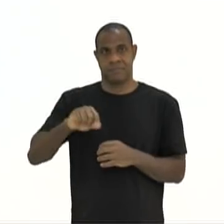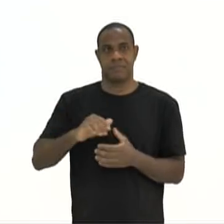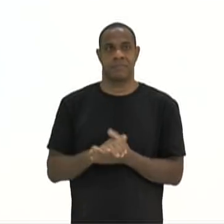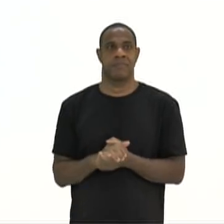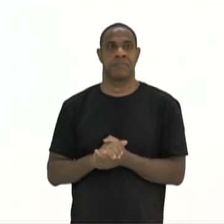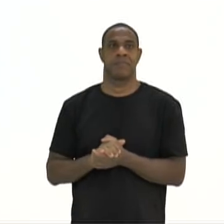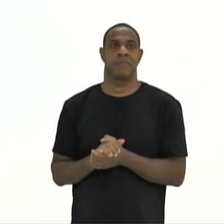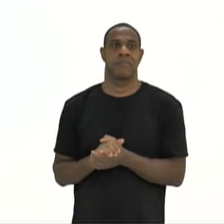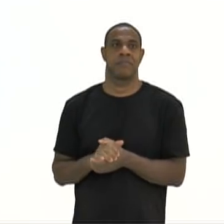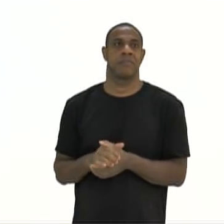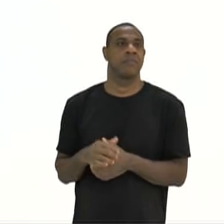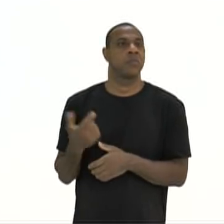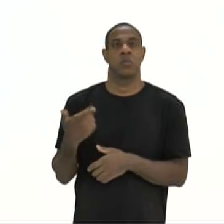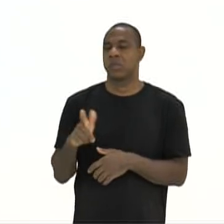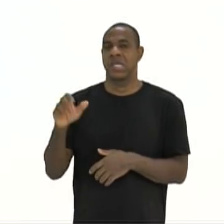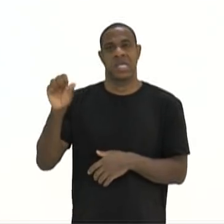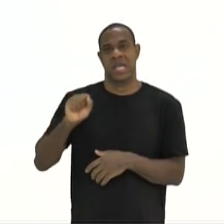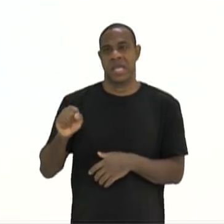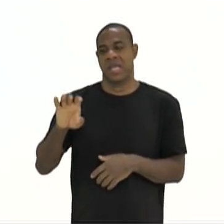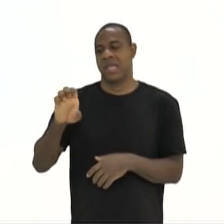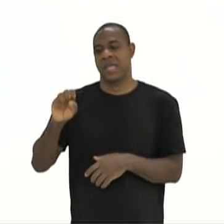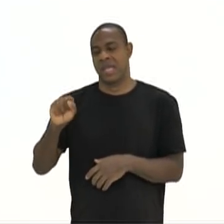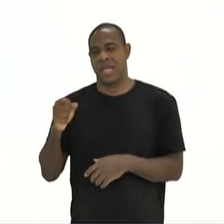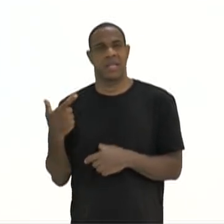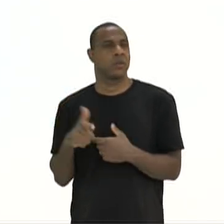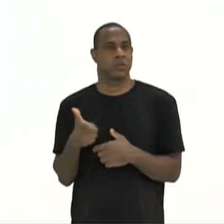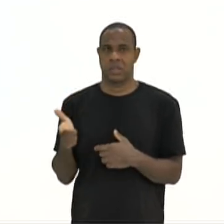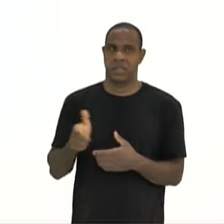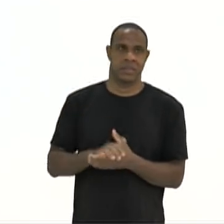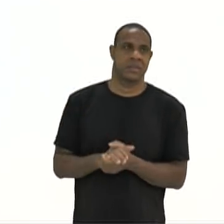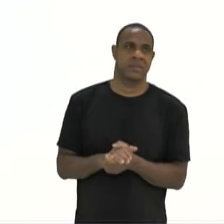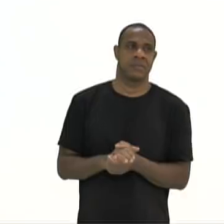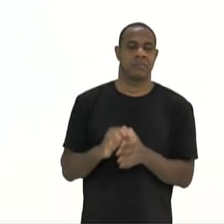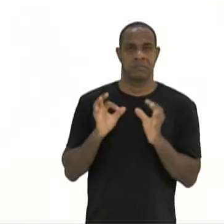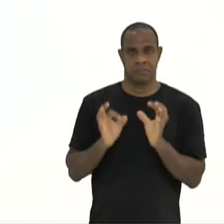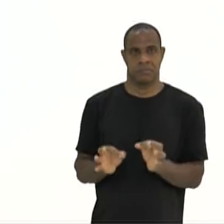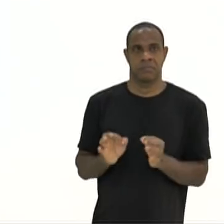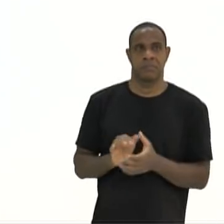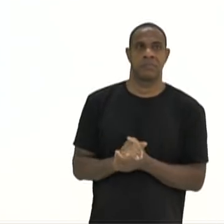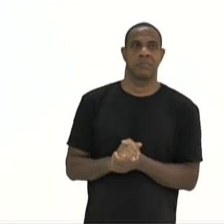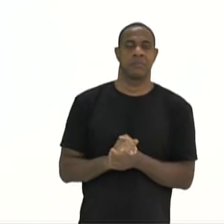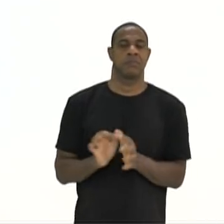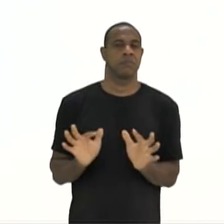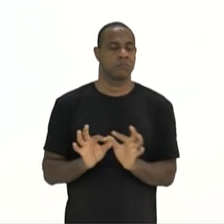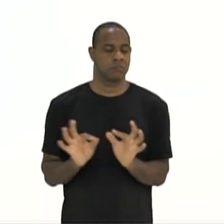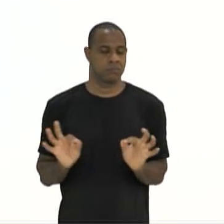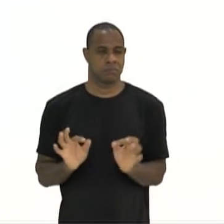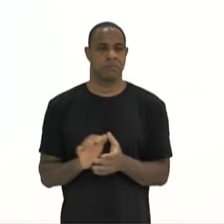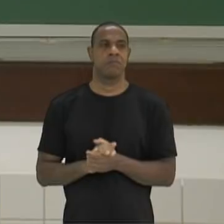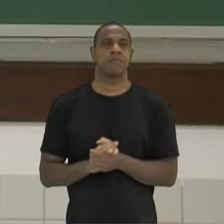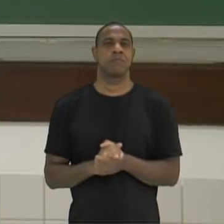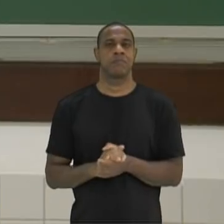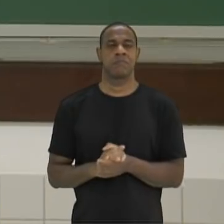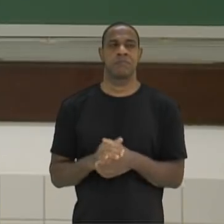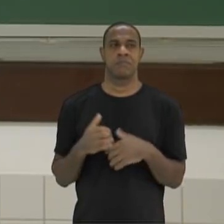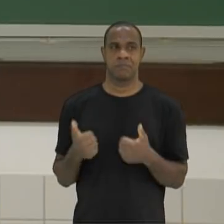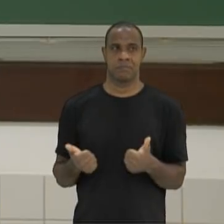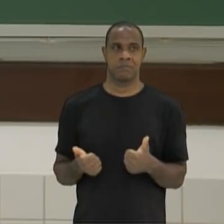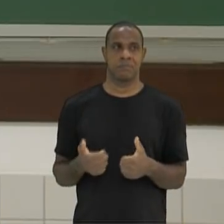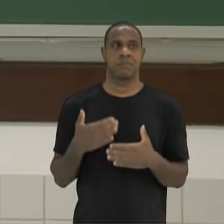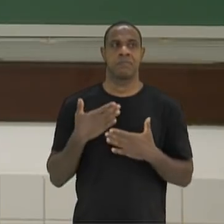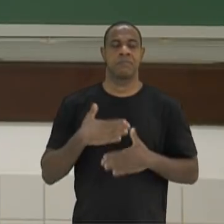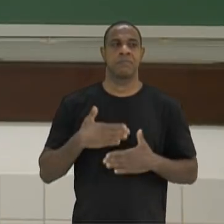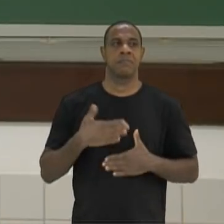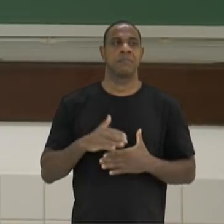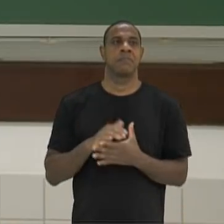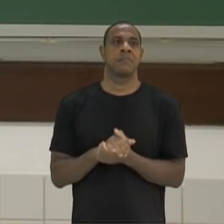vai S no make, não vai ing, nada. O verbinho ali, puro e simples. Tranquilinho? Moleza? Sussi? Muito